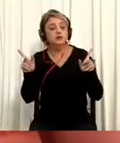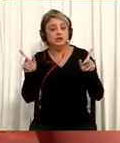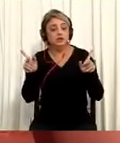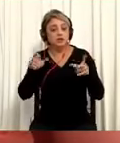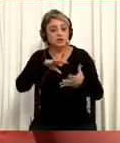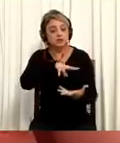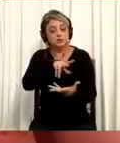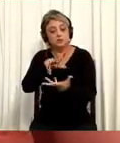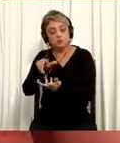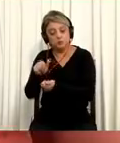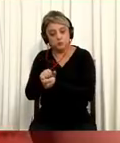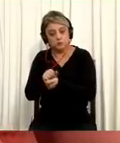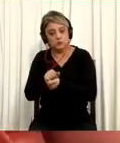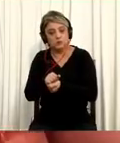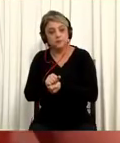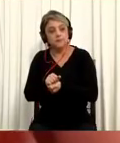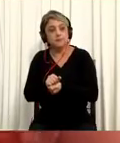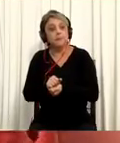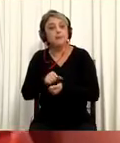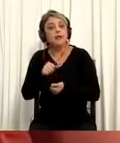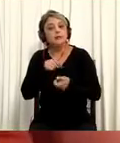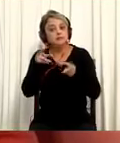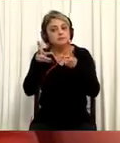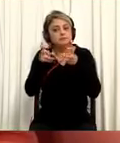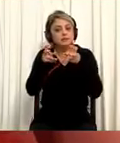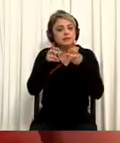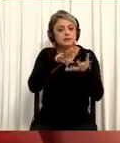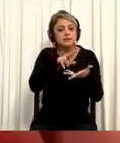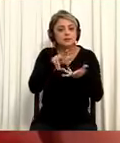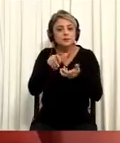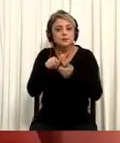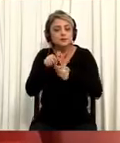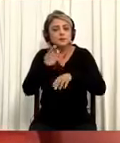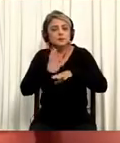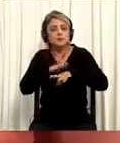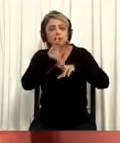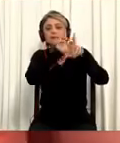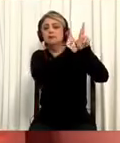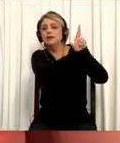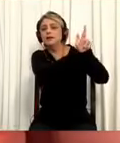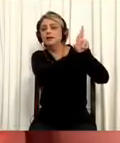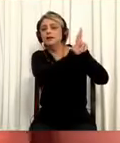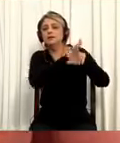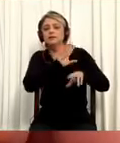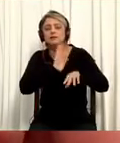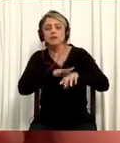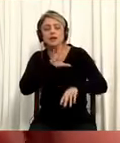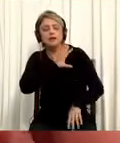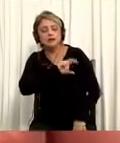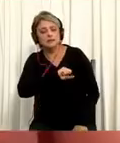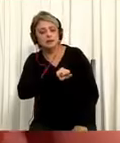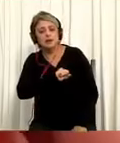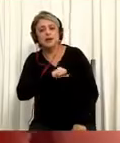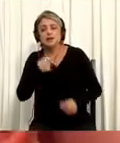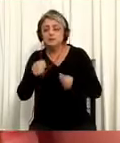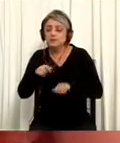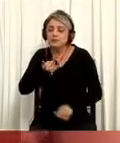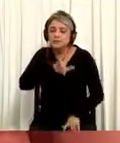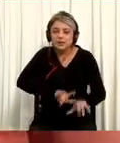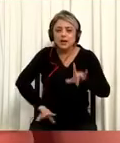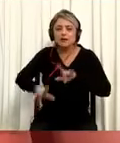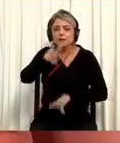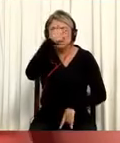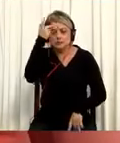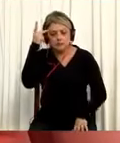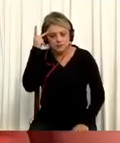para que a gente veja o mundo com mais esperança, com mais amor. É preciso amar as